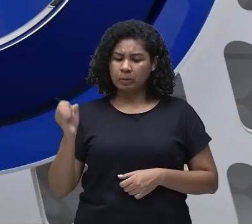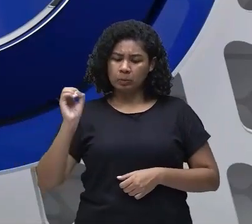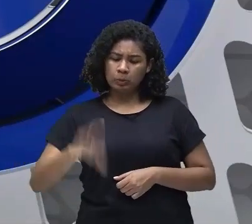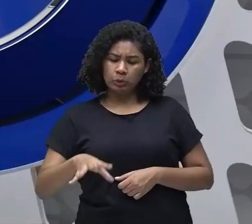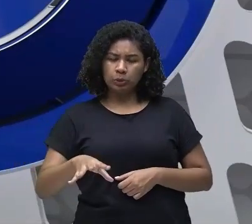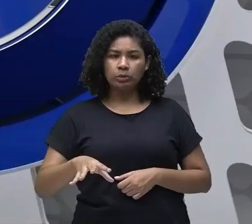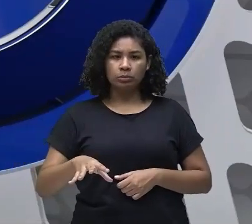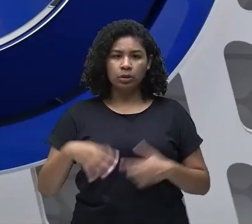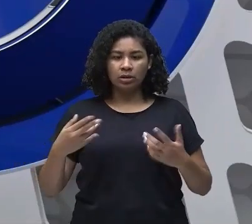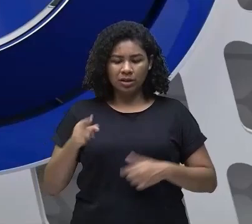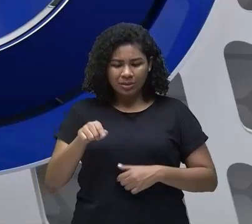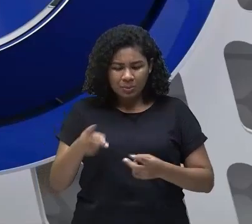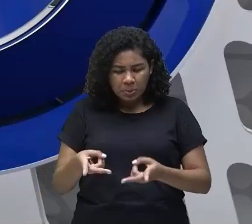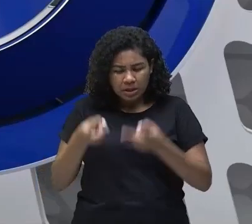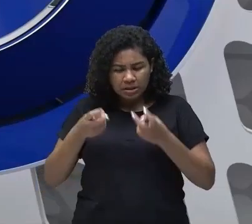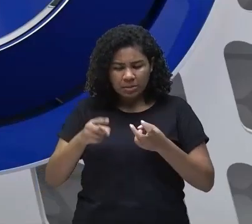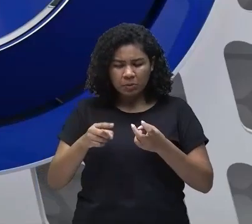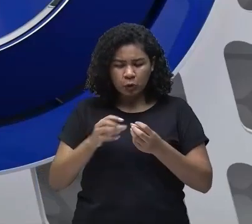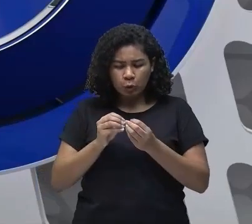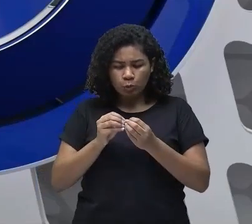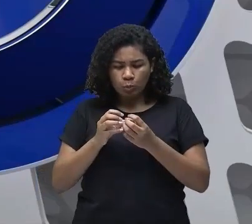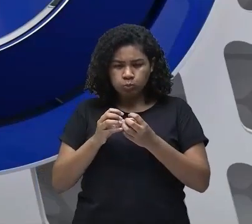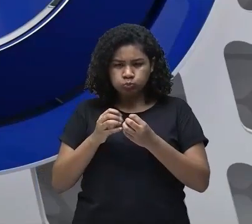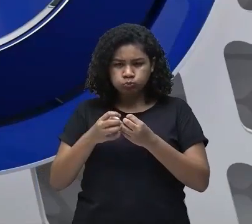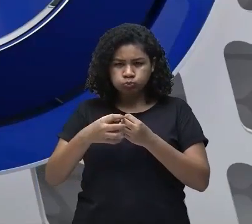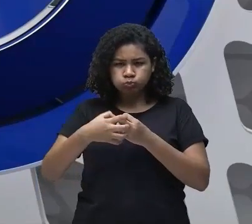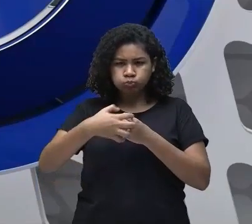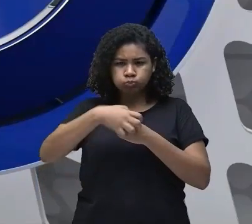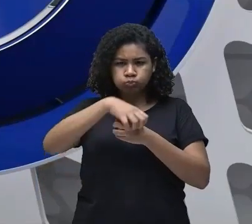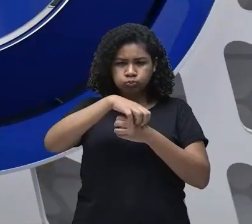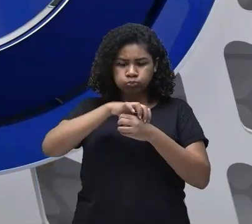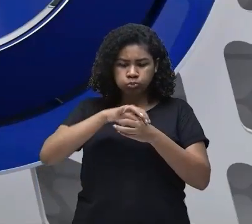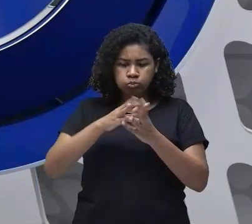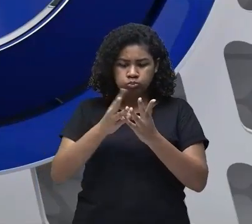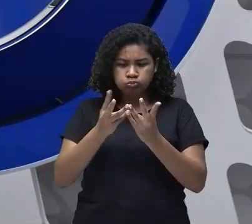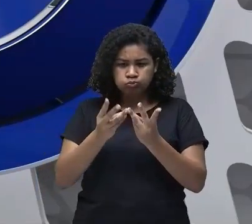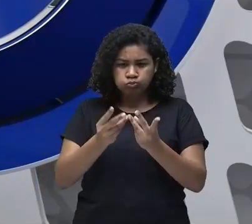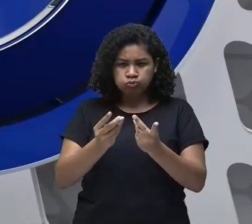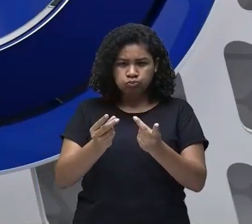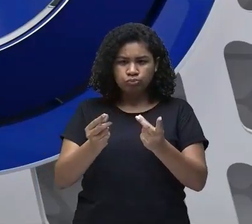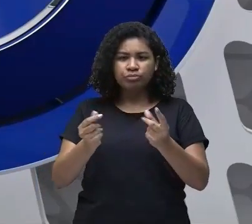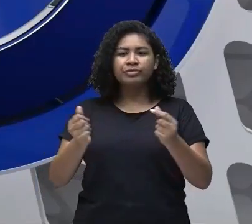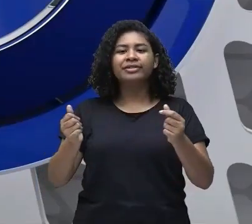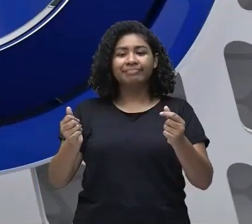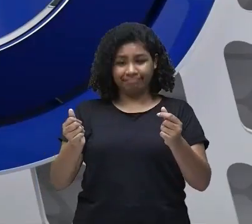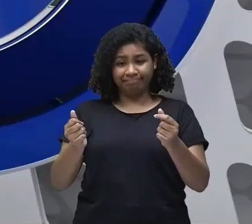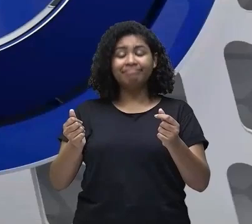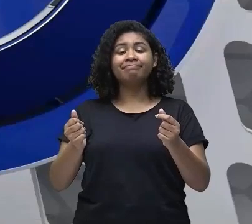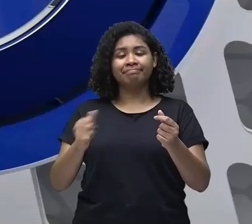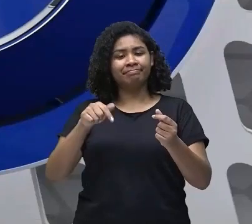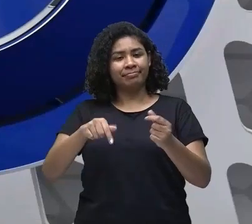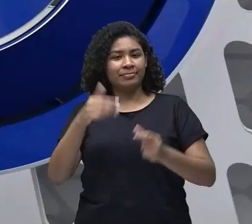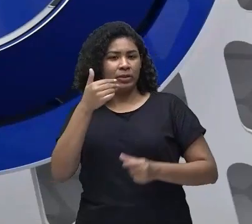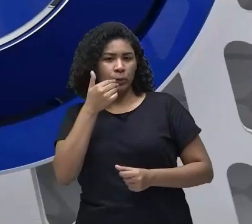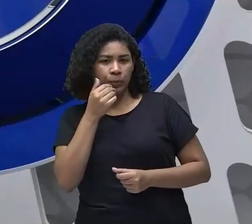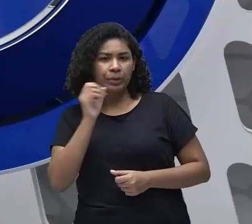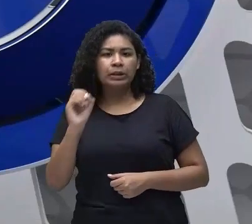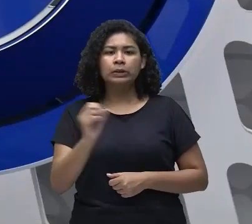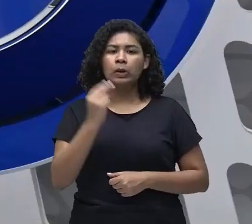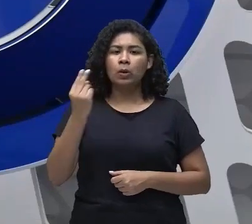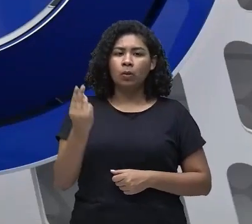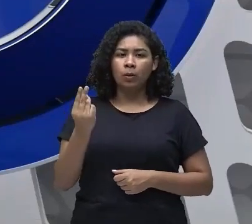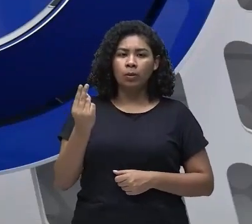ação ali, são fungos e bactérias que vão ali, ó, destruir aquele restinho de comida, aquele restinho